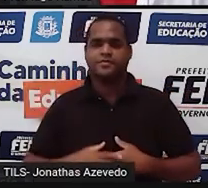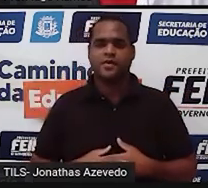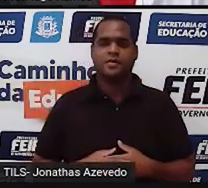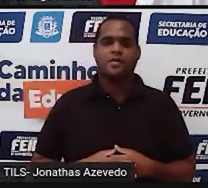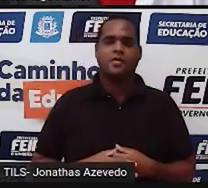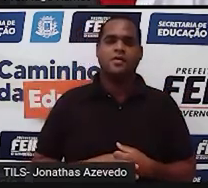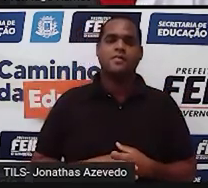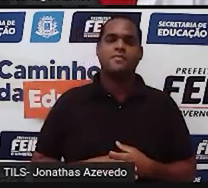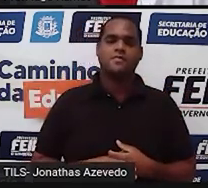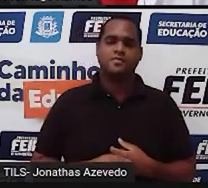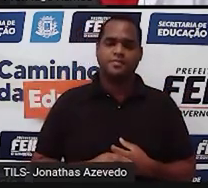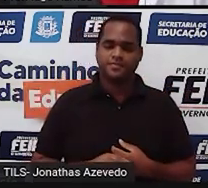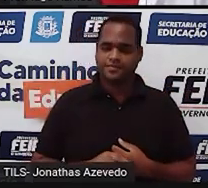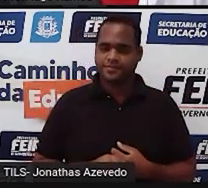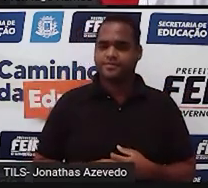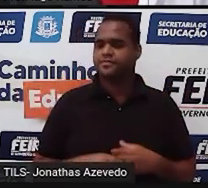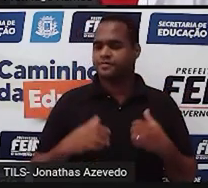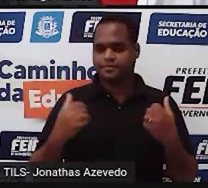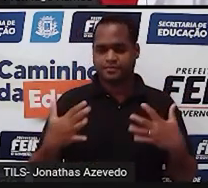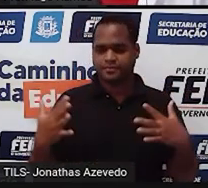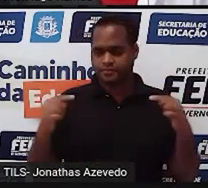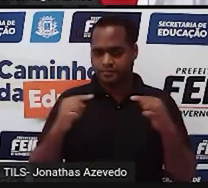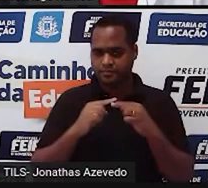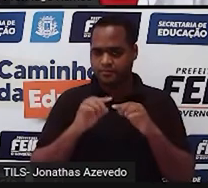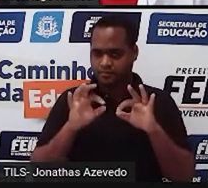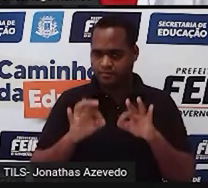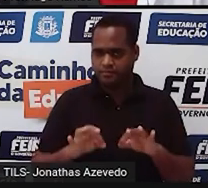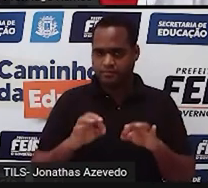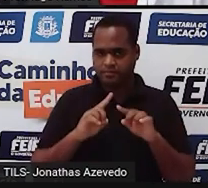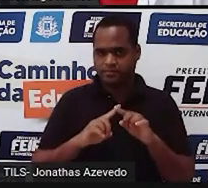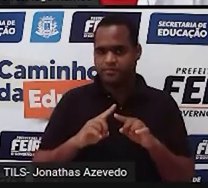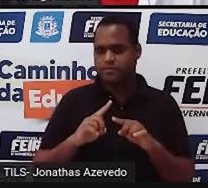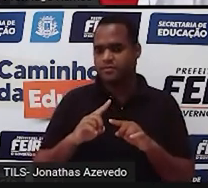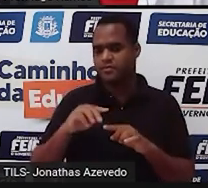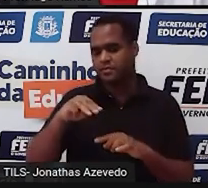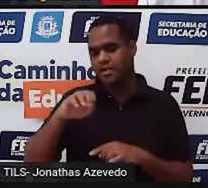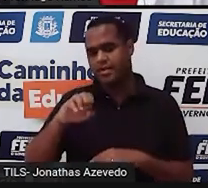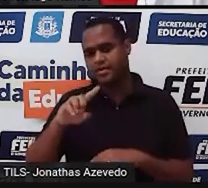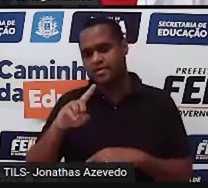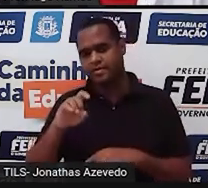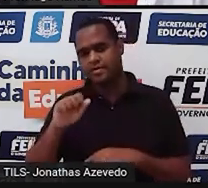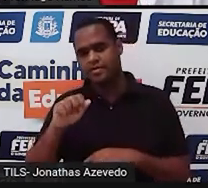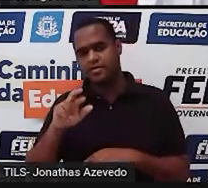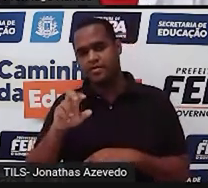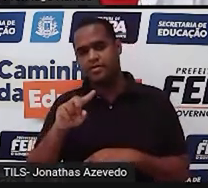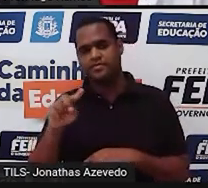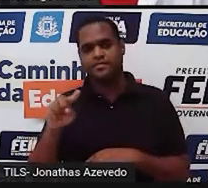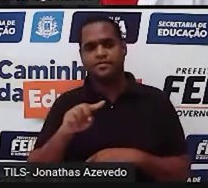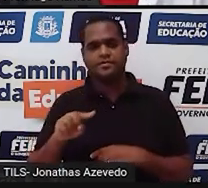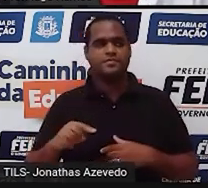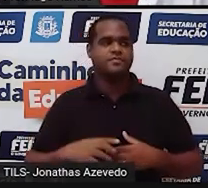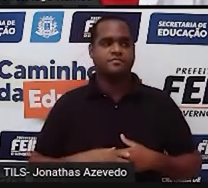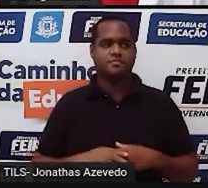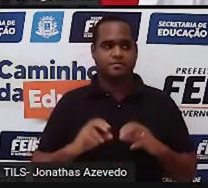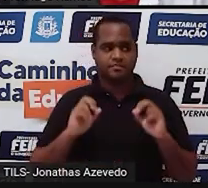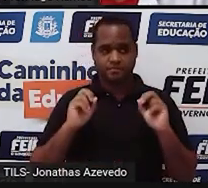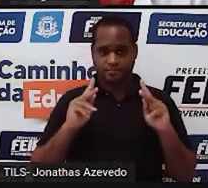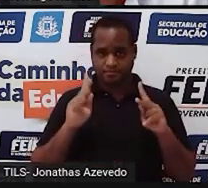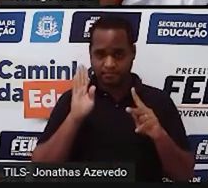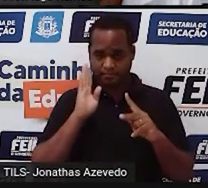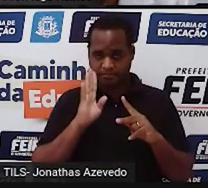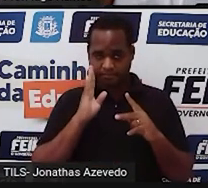tá Então essa é a reta mediatriz beleza bacana